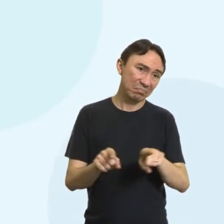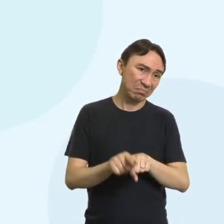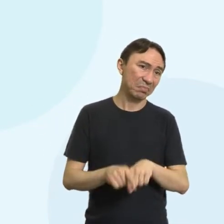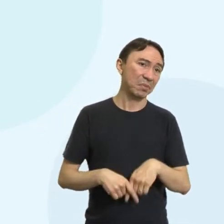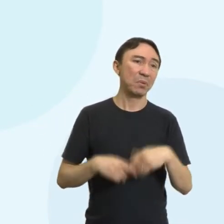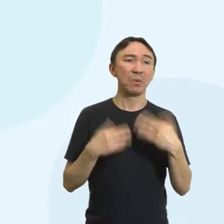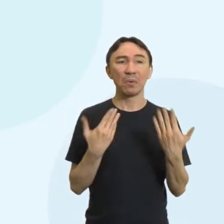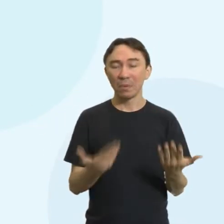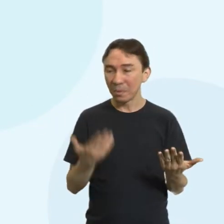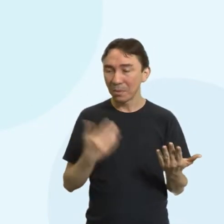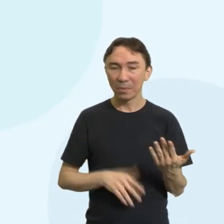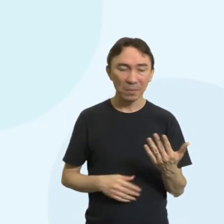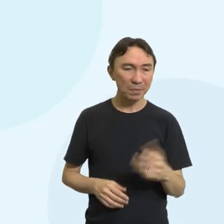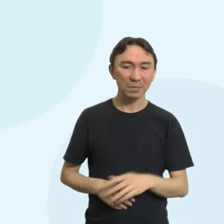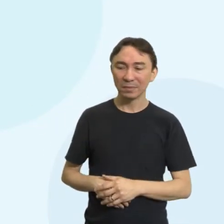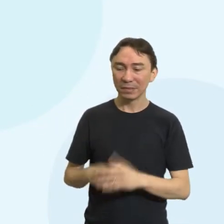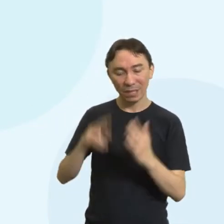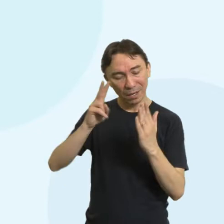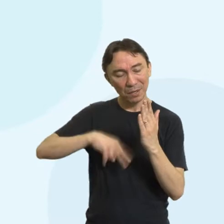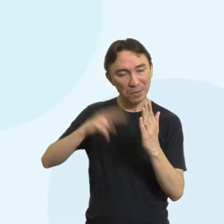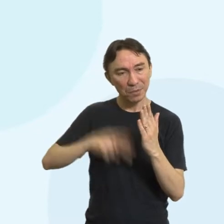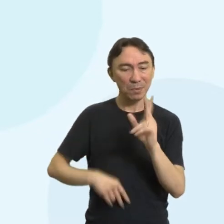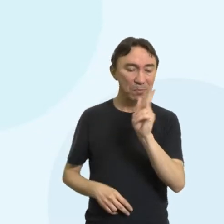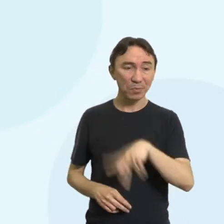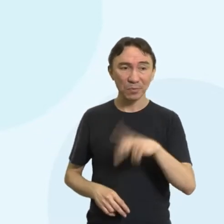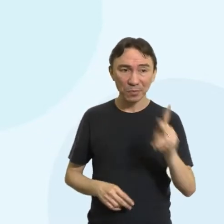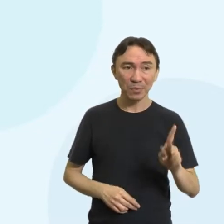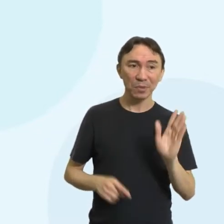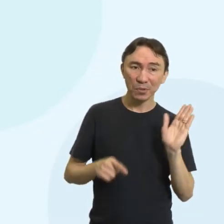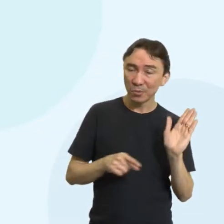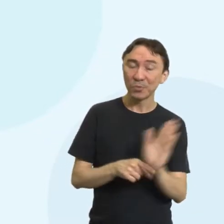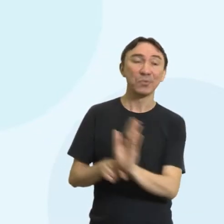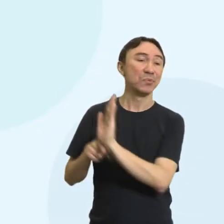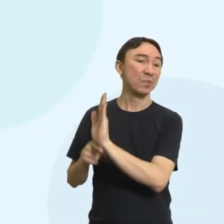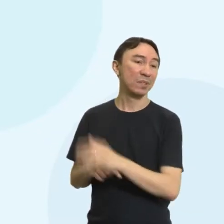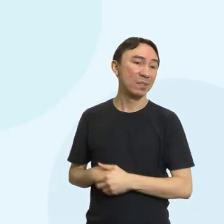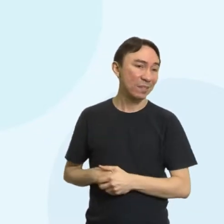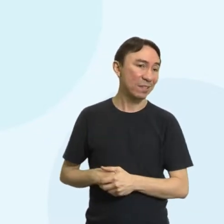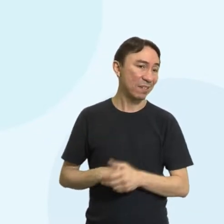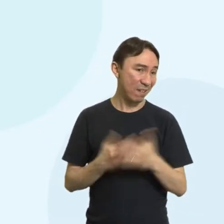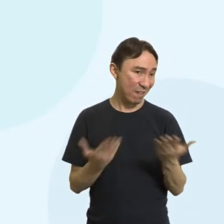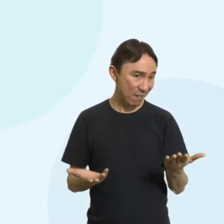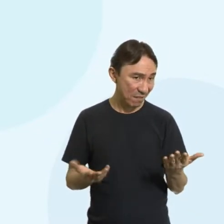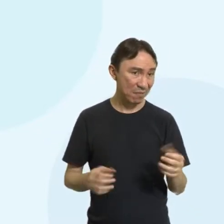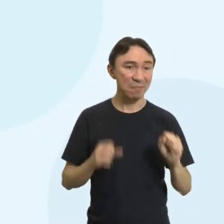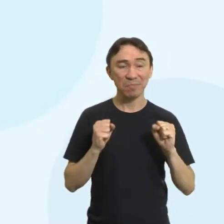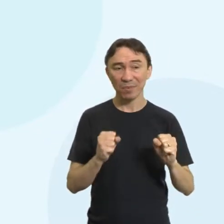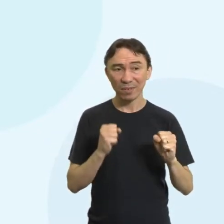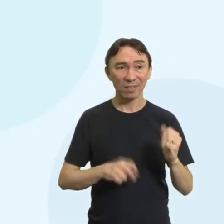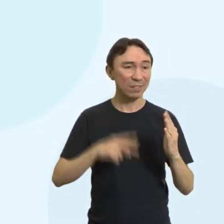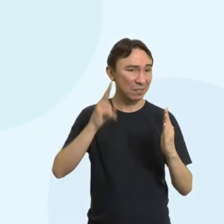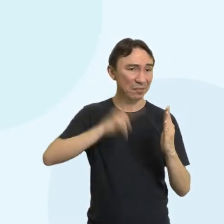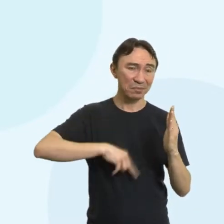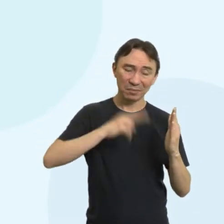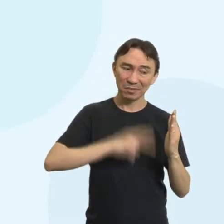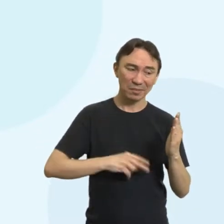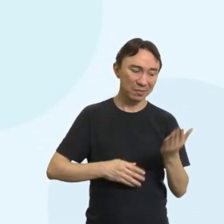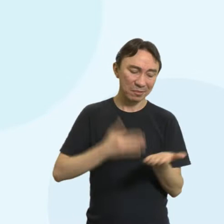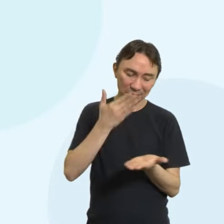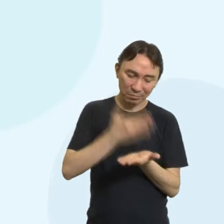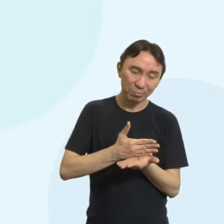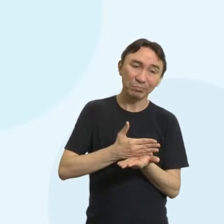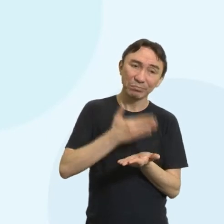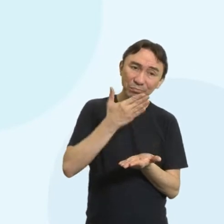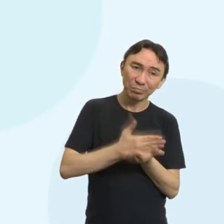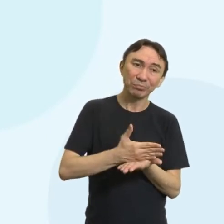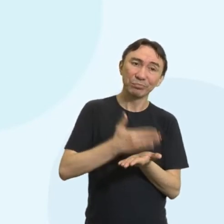leitura mediada pelo professor, leitura com pausas protocoladas, leitura por partes, enfim, vocês vão encontrar